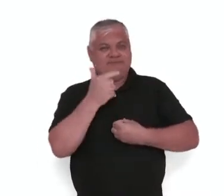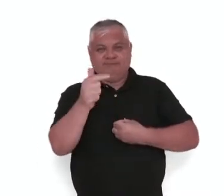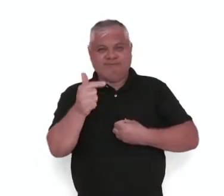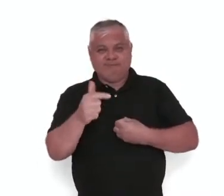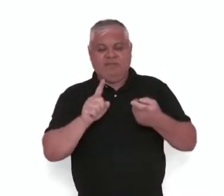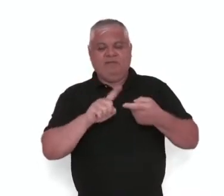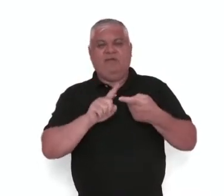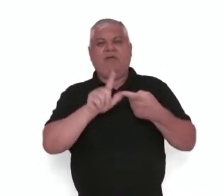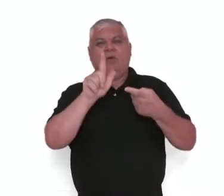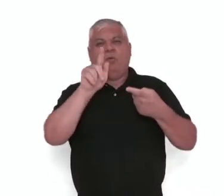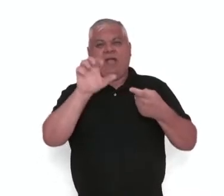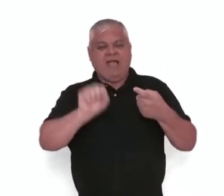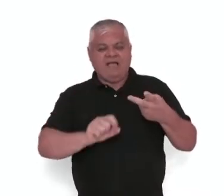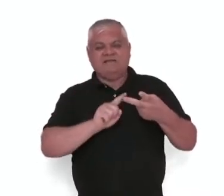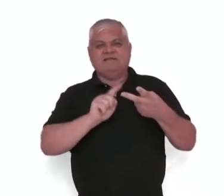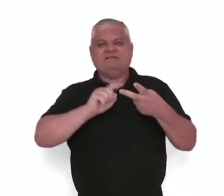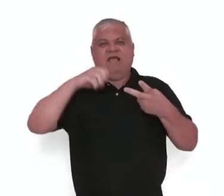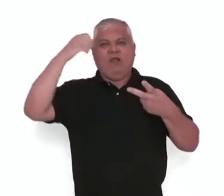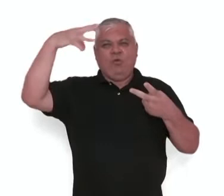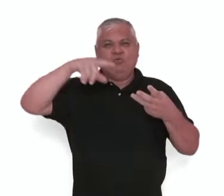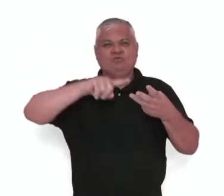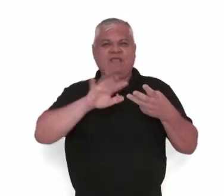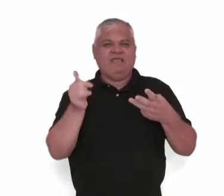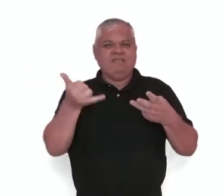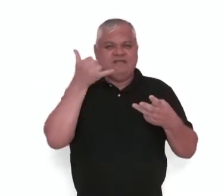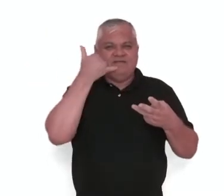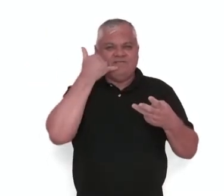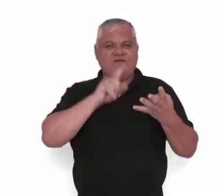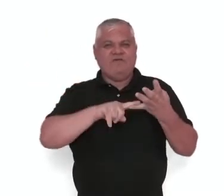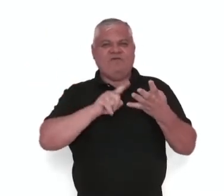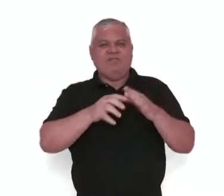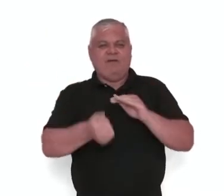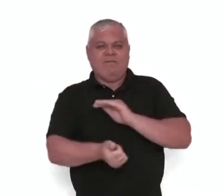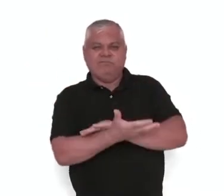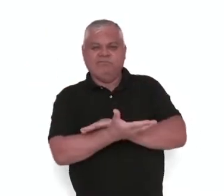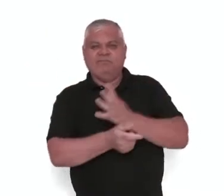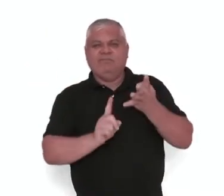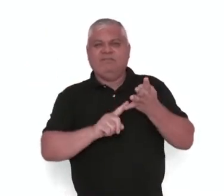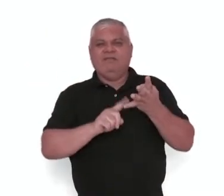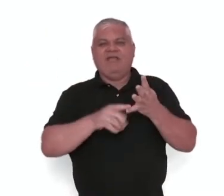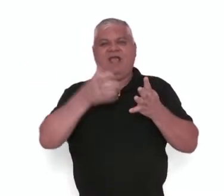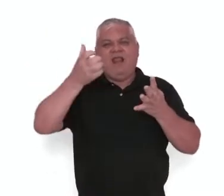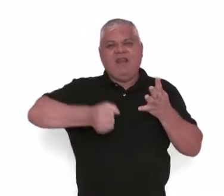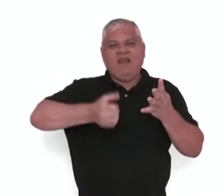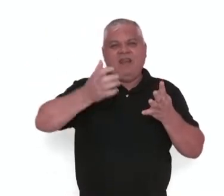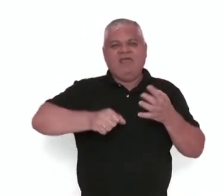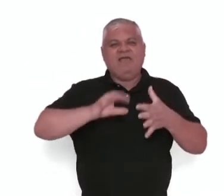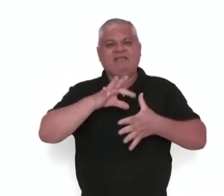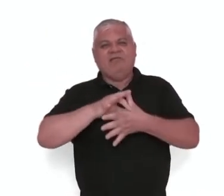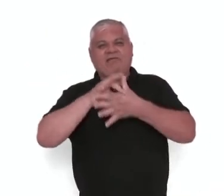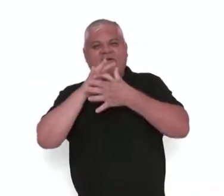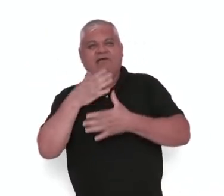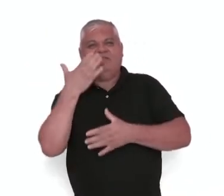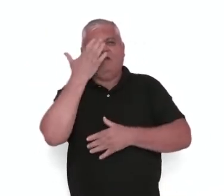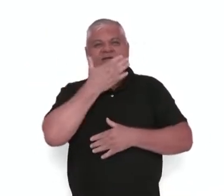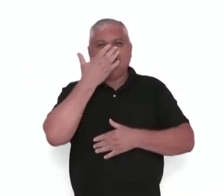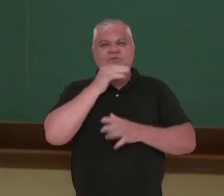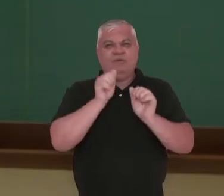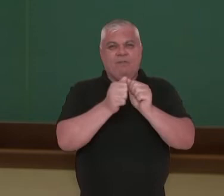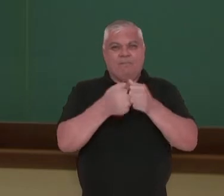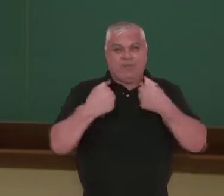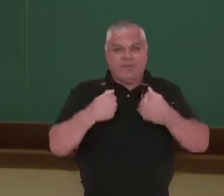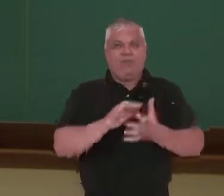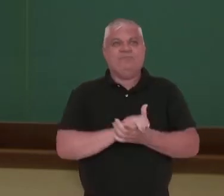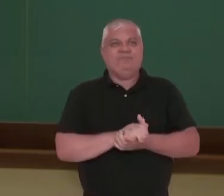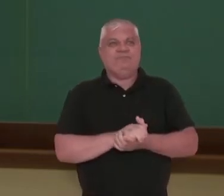o gás, a luz, o telefone, a sonegação, do leite, da carne, do açúcar, do pão.